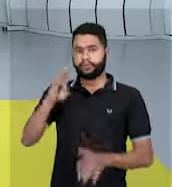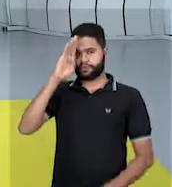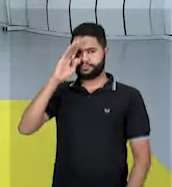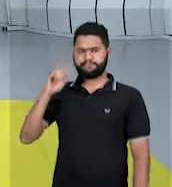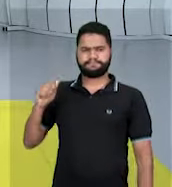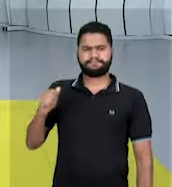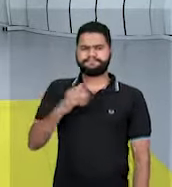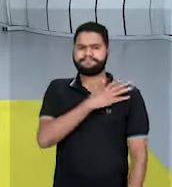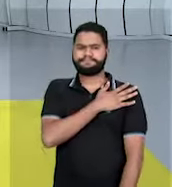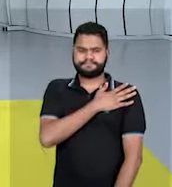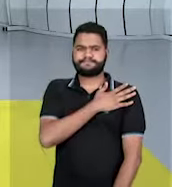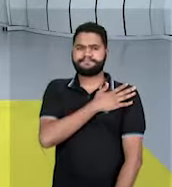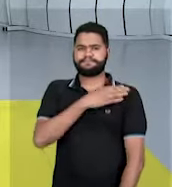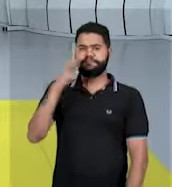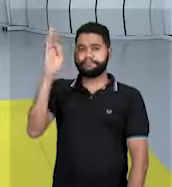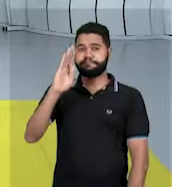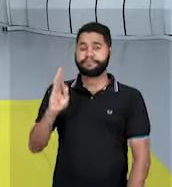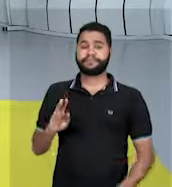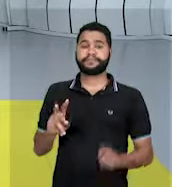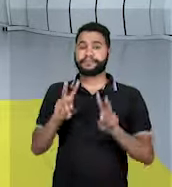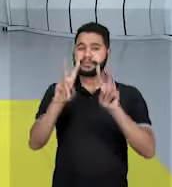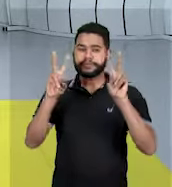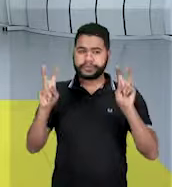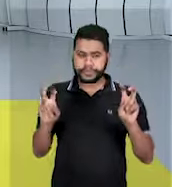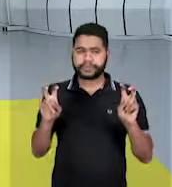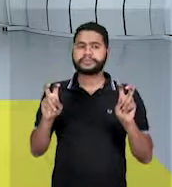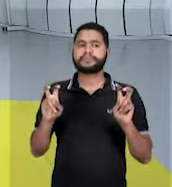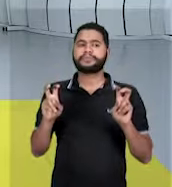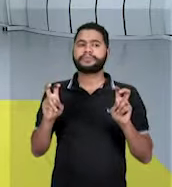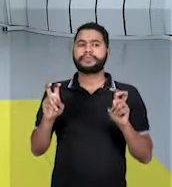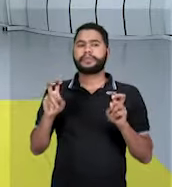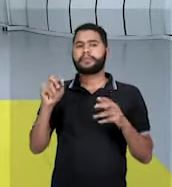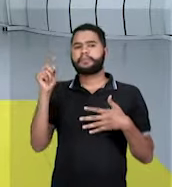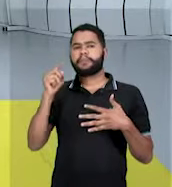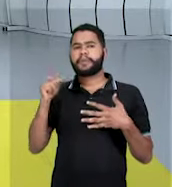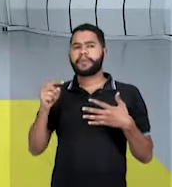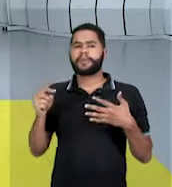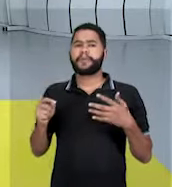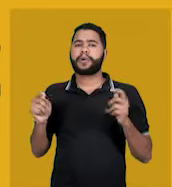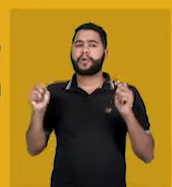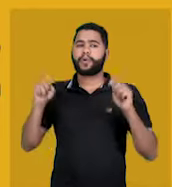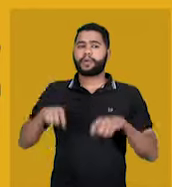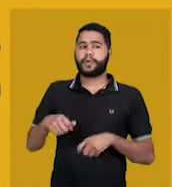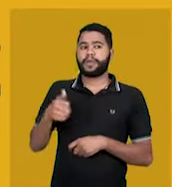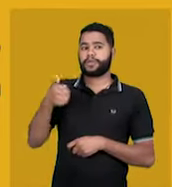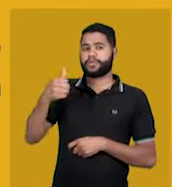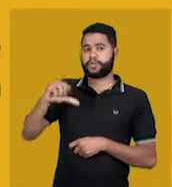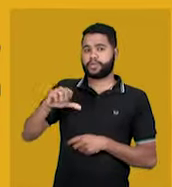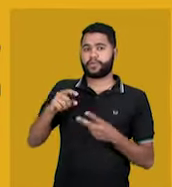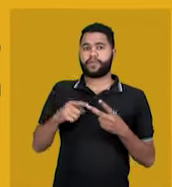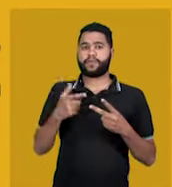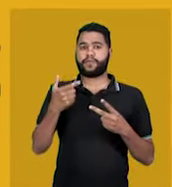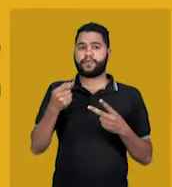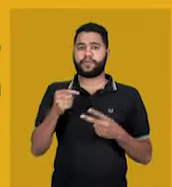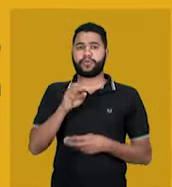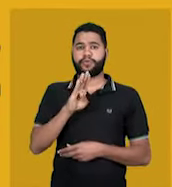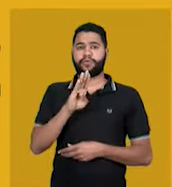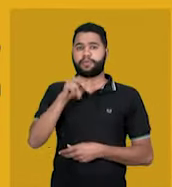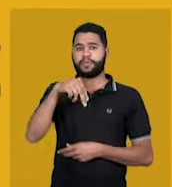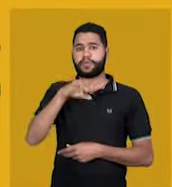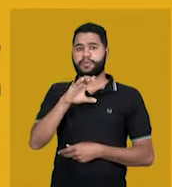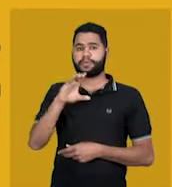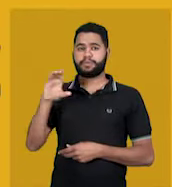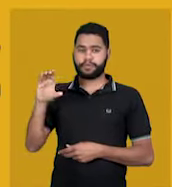brasileira. Esse tema contempla as competências 19 e 20 da BNCC, a